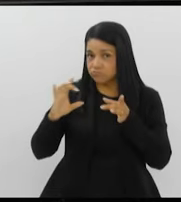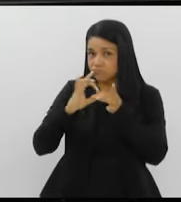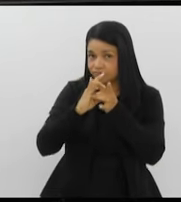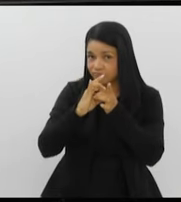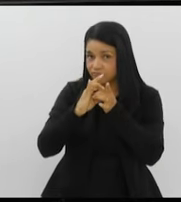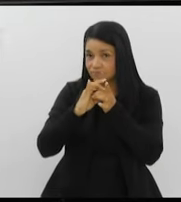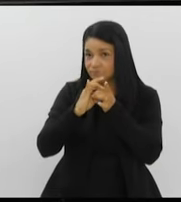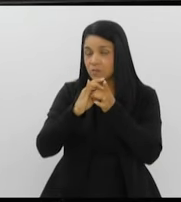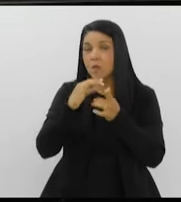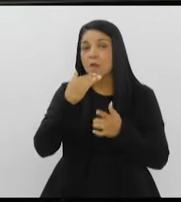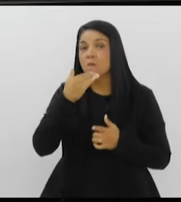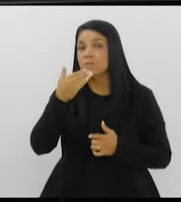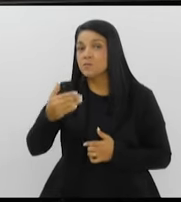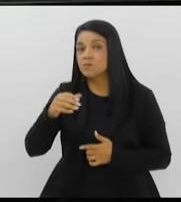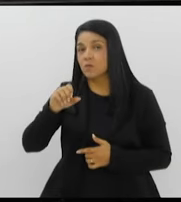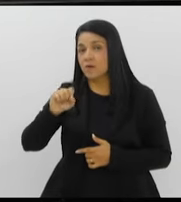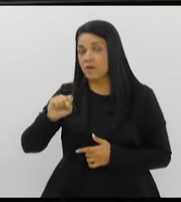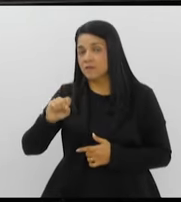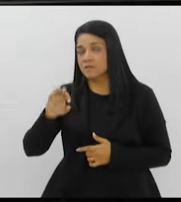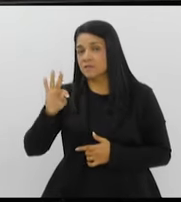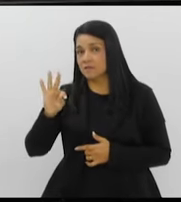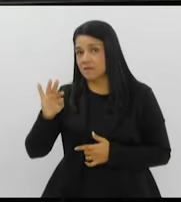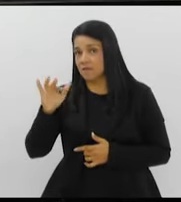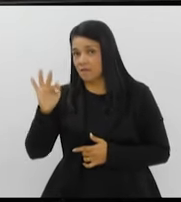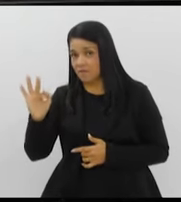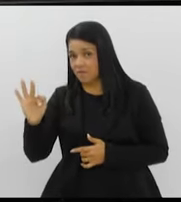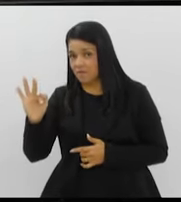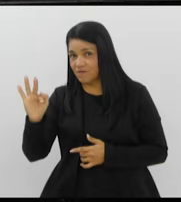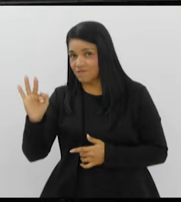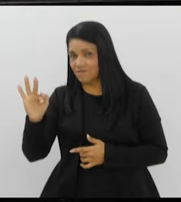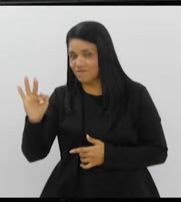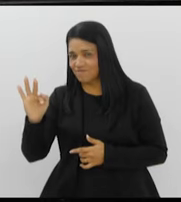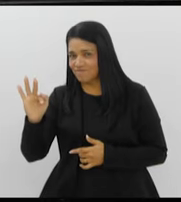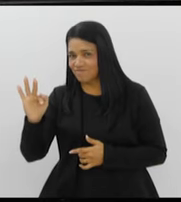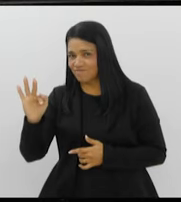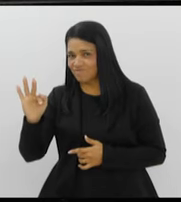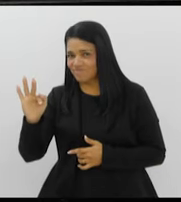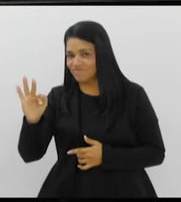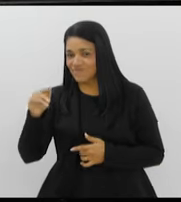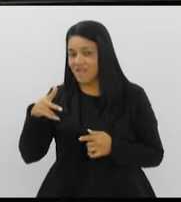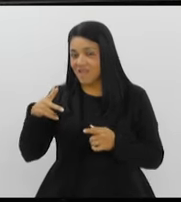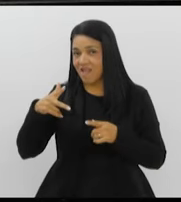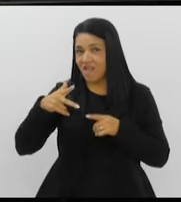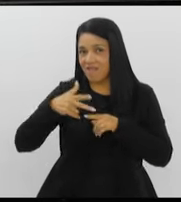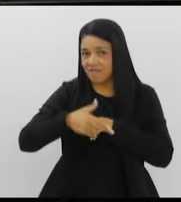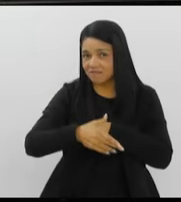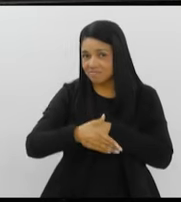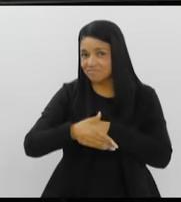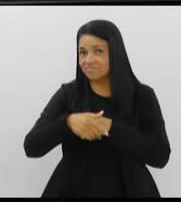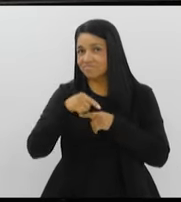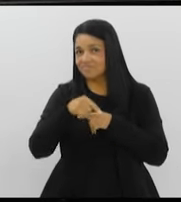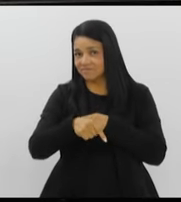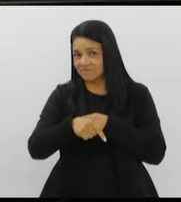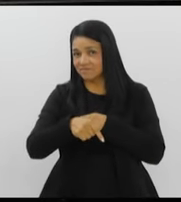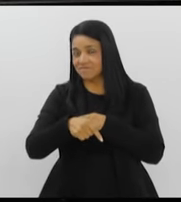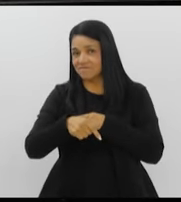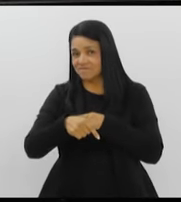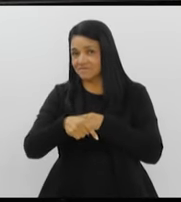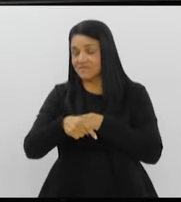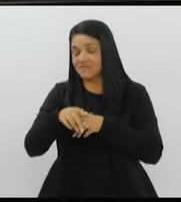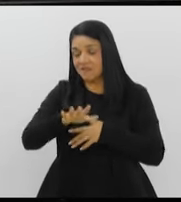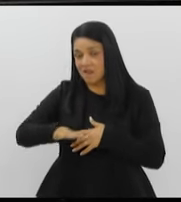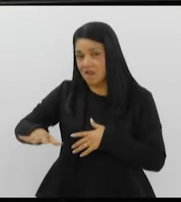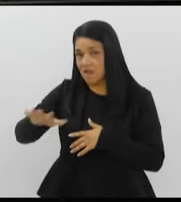pedindo que o STF se intrometa na operação que estava sendo realizada na